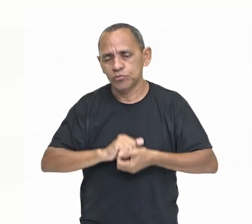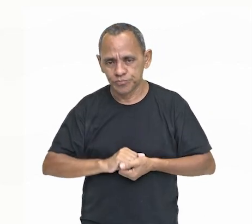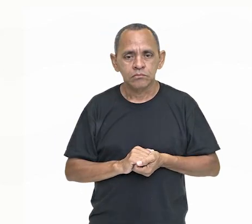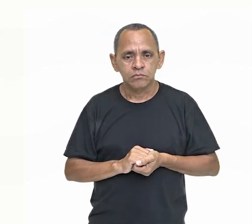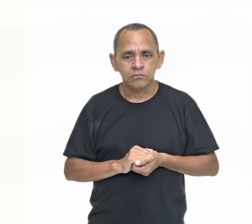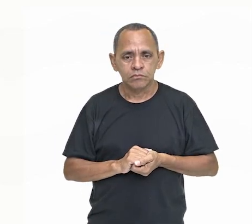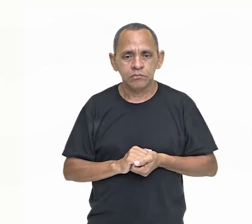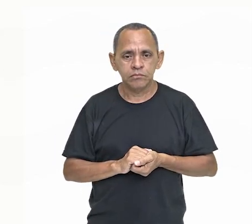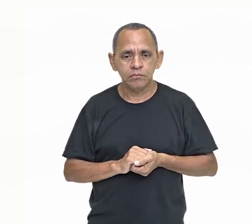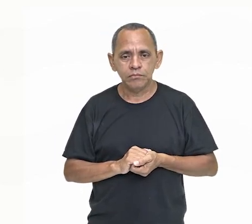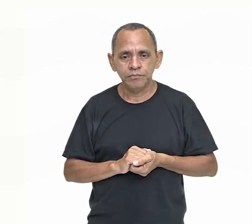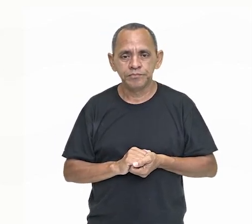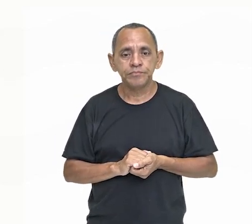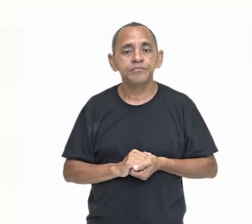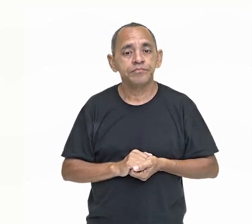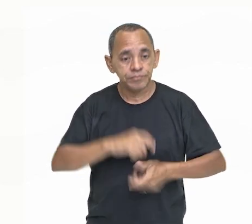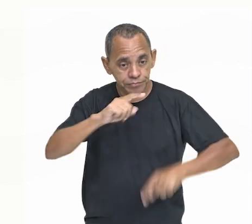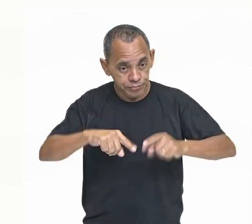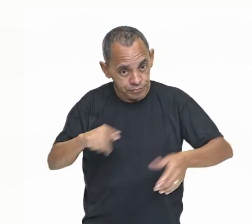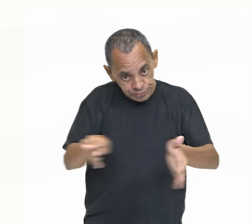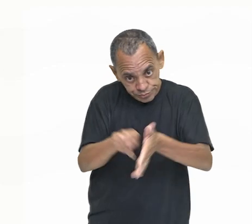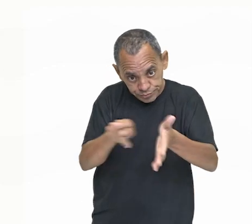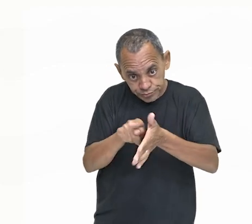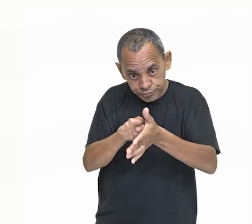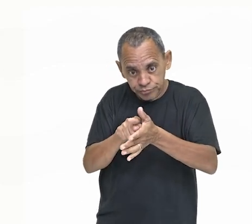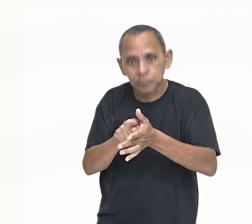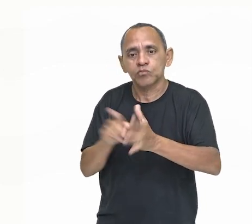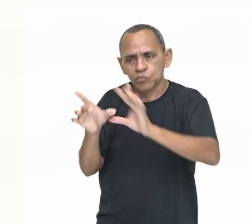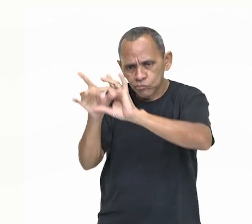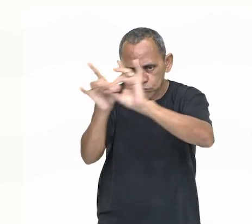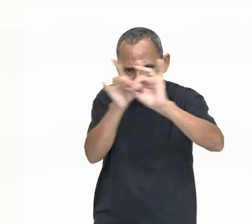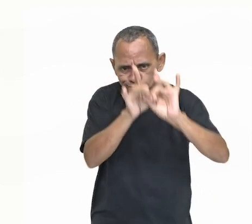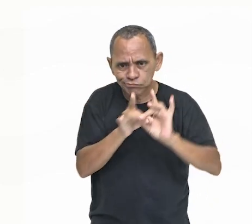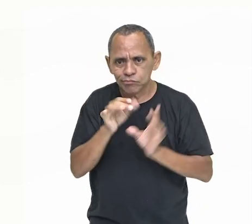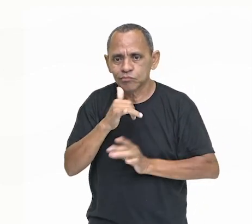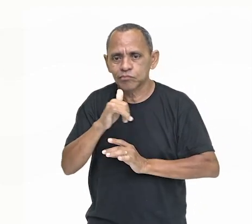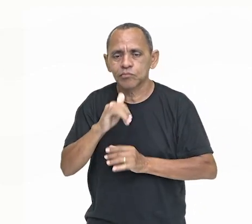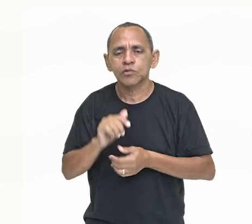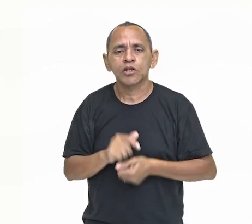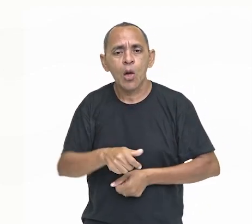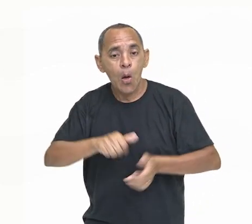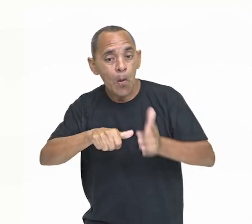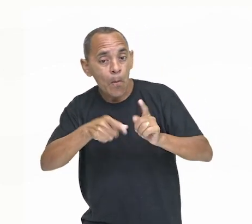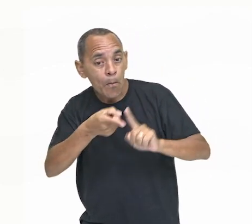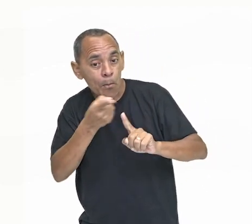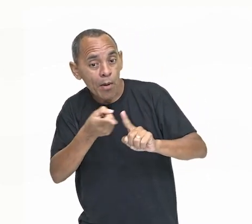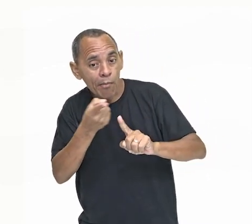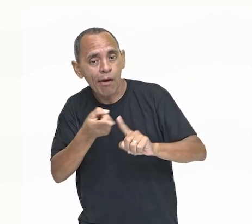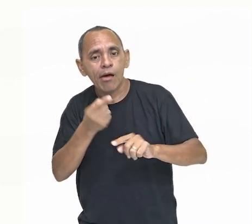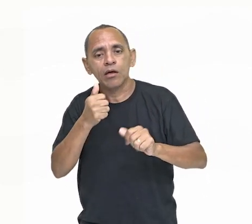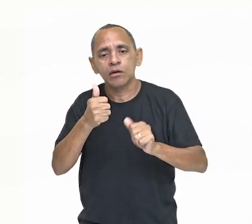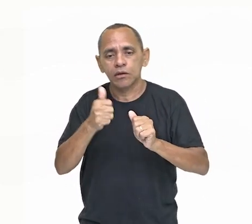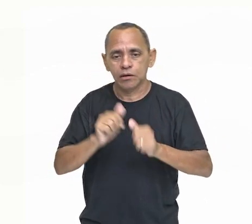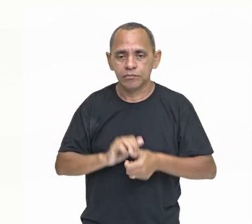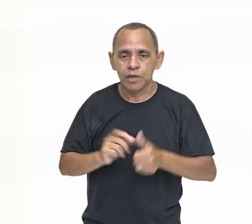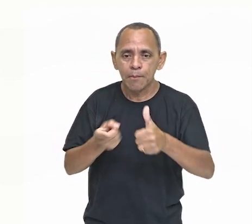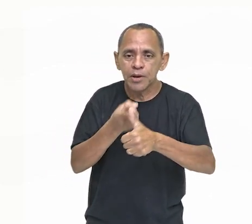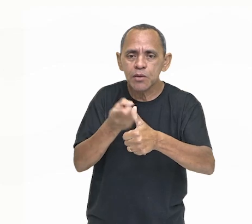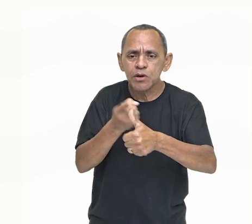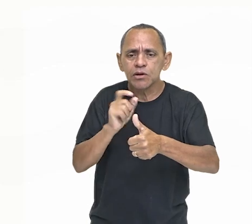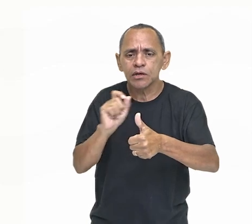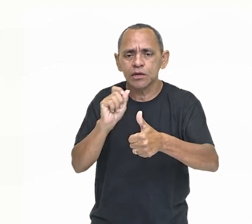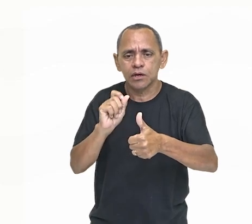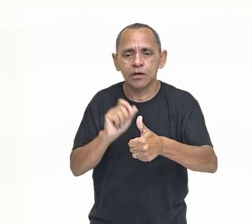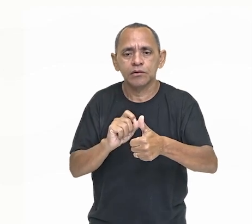ó, componentes dos circuitos elétricos. Aí o primeiro é o gerador. Gerador. O que é um